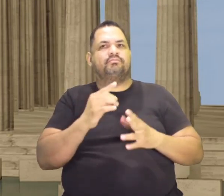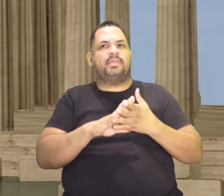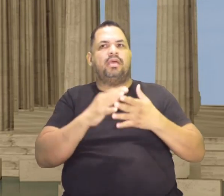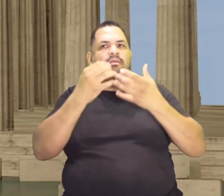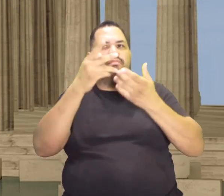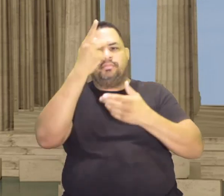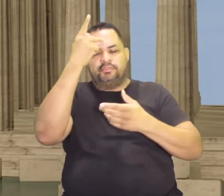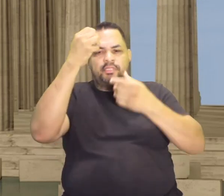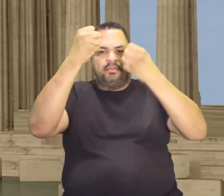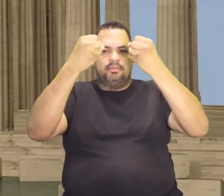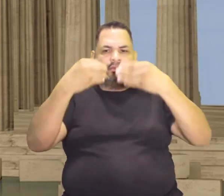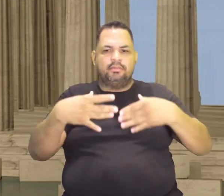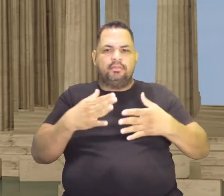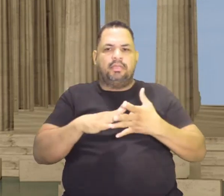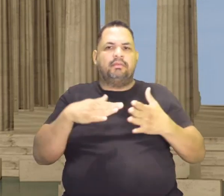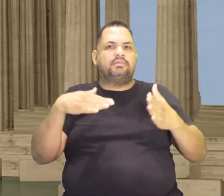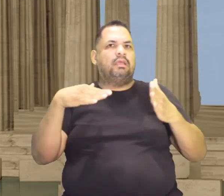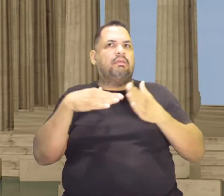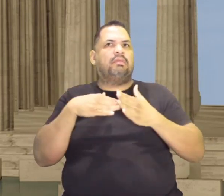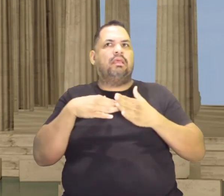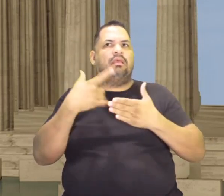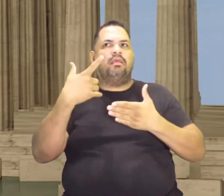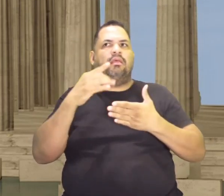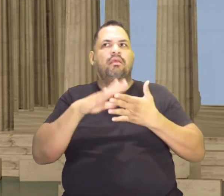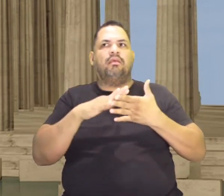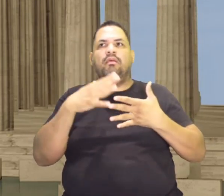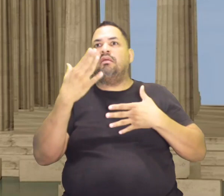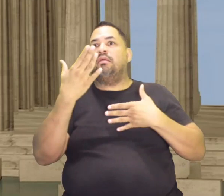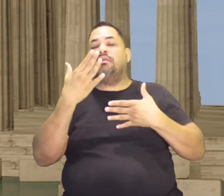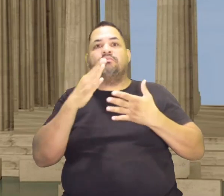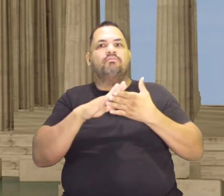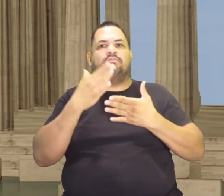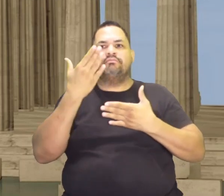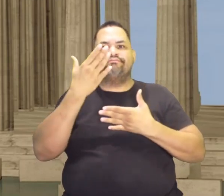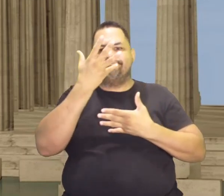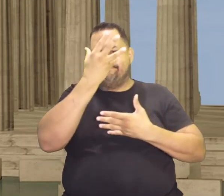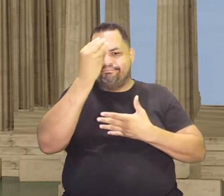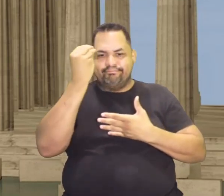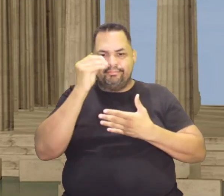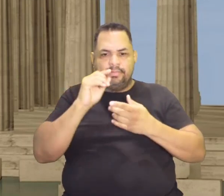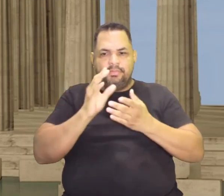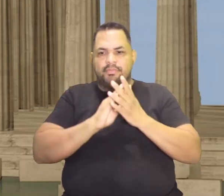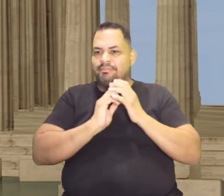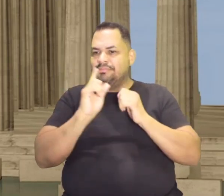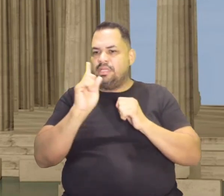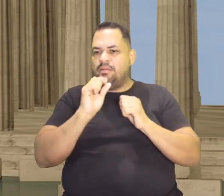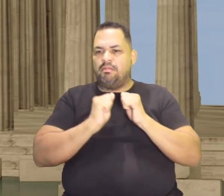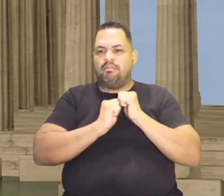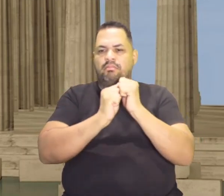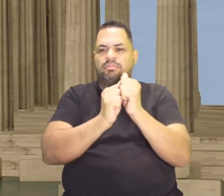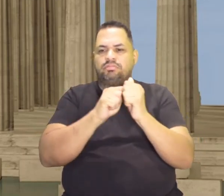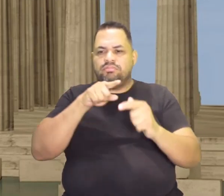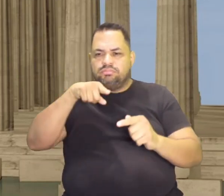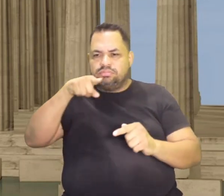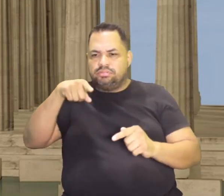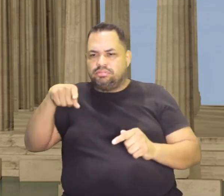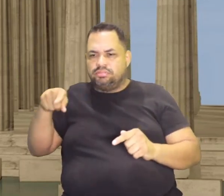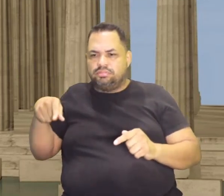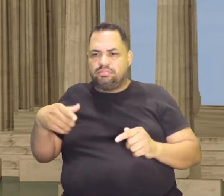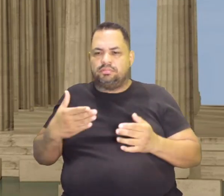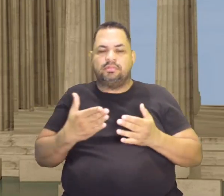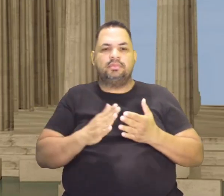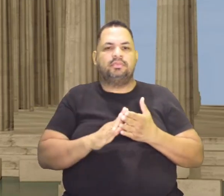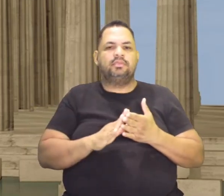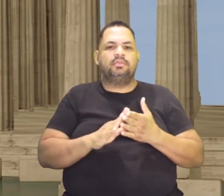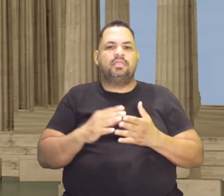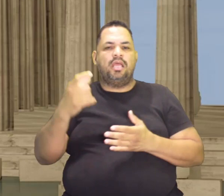lhe explicando algo, você se bloquear ali antes mesmo de tudo acontecer. É a visão, é o interesse. Lembra que o Descartes